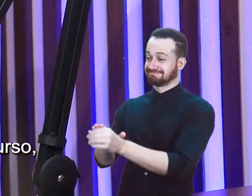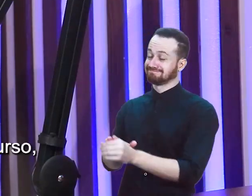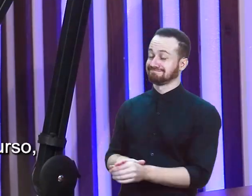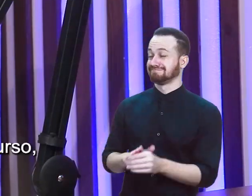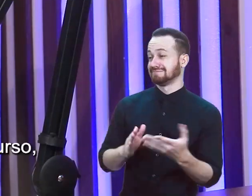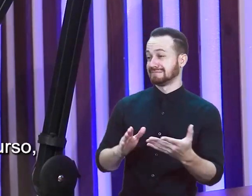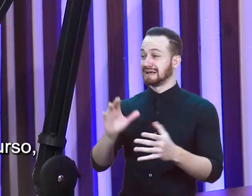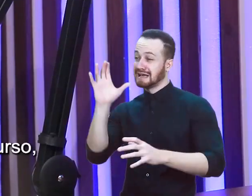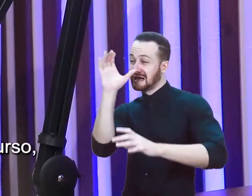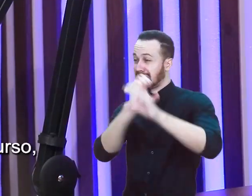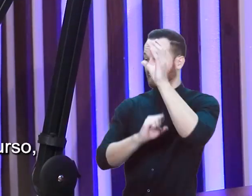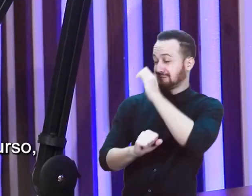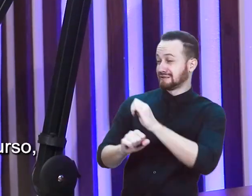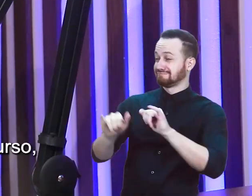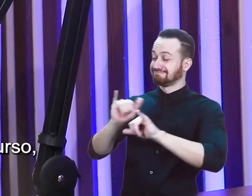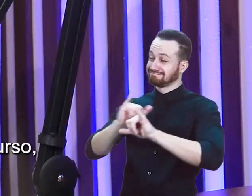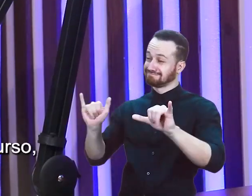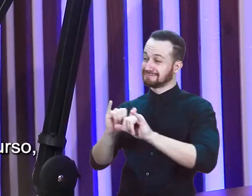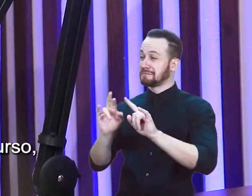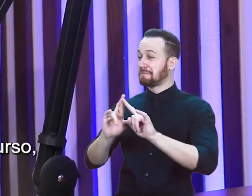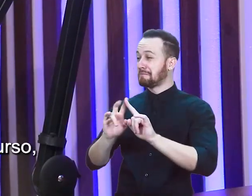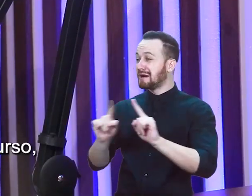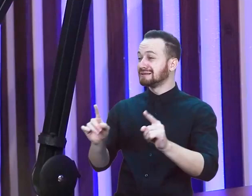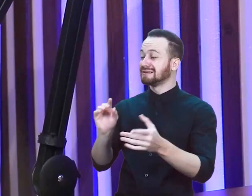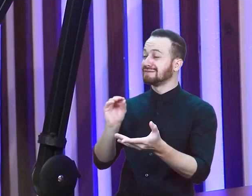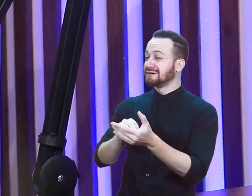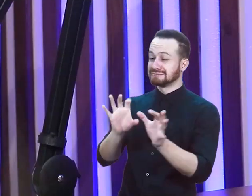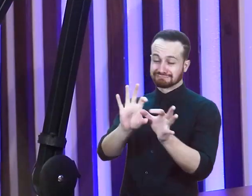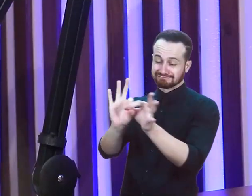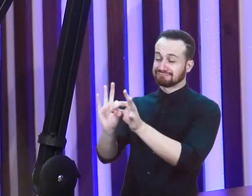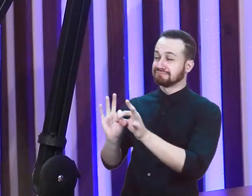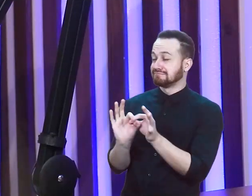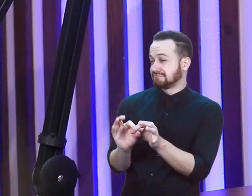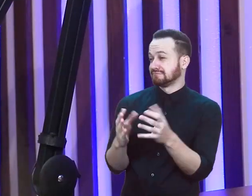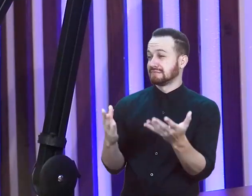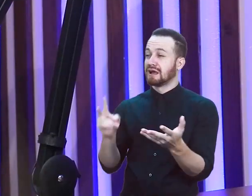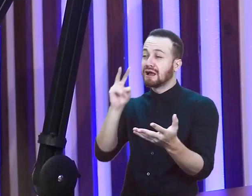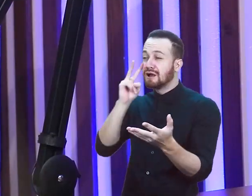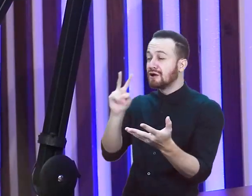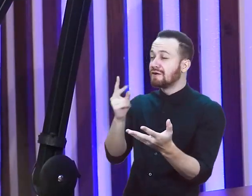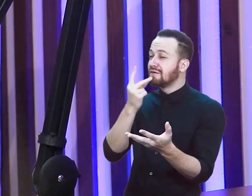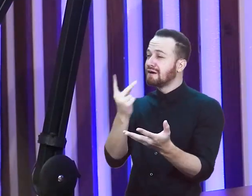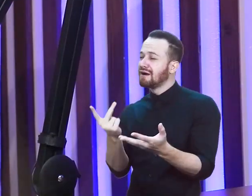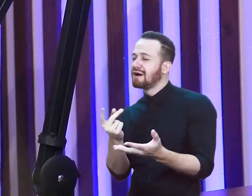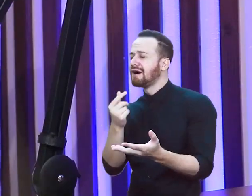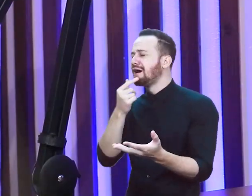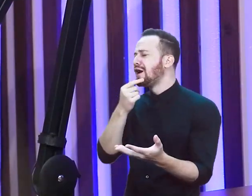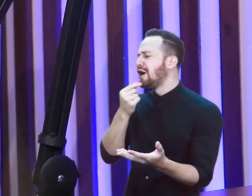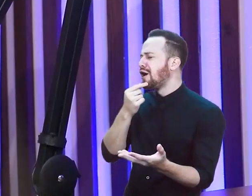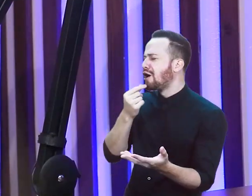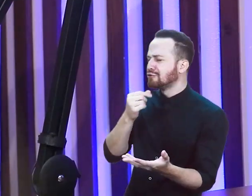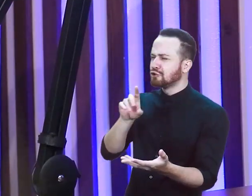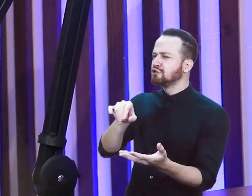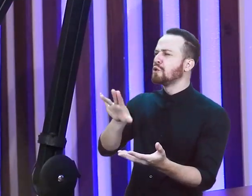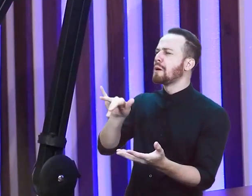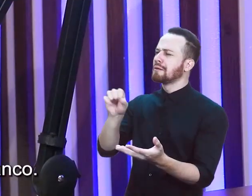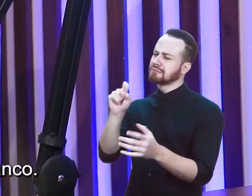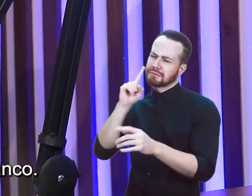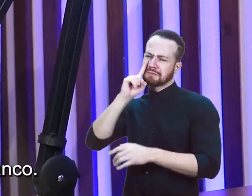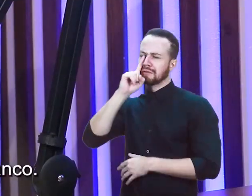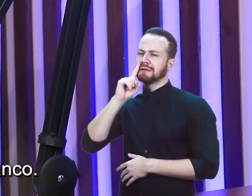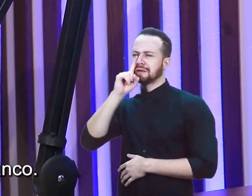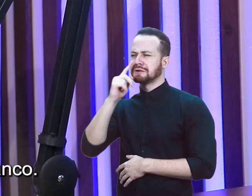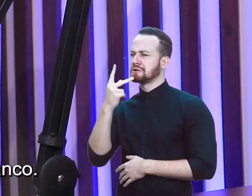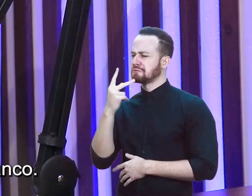Eles aprendem a fazer um discurso, mas não têm unidade. E quando você fala disso, mas isso é perigoso, porque a gente não pode, a